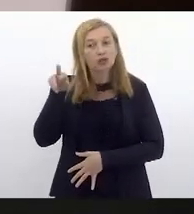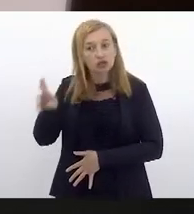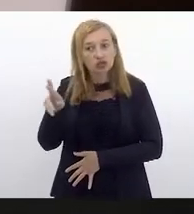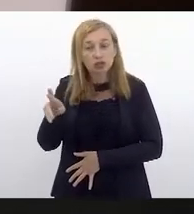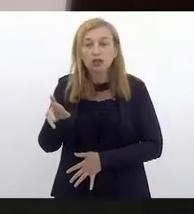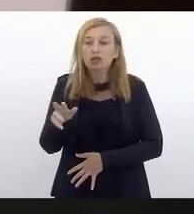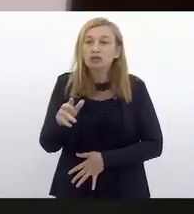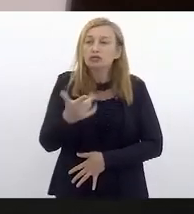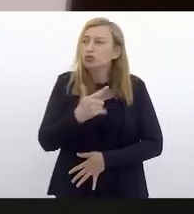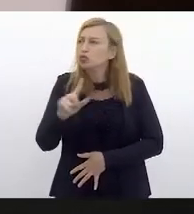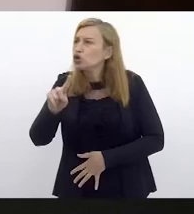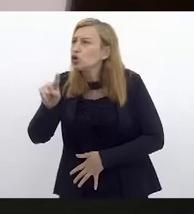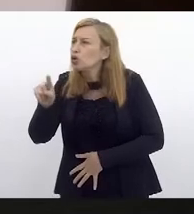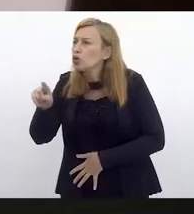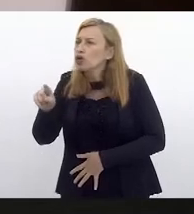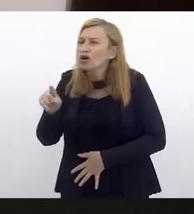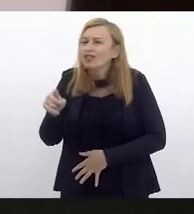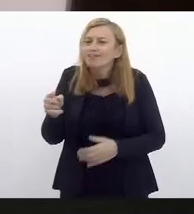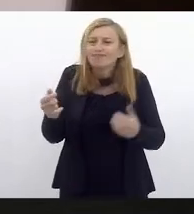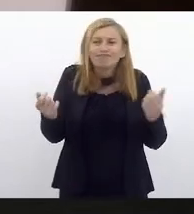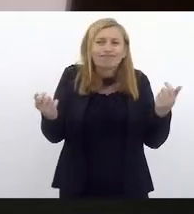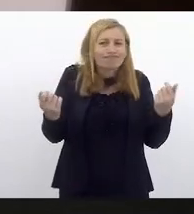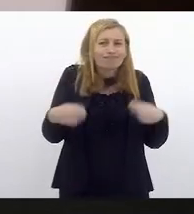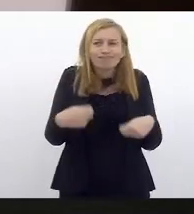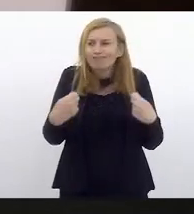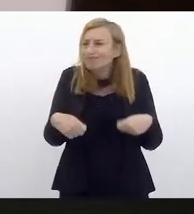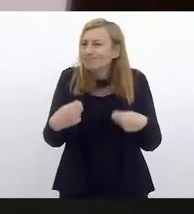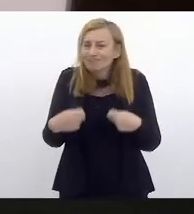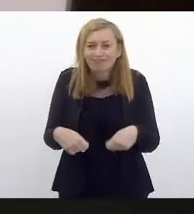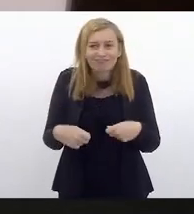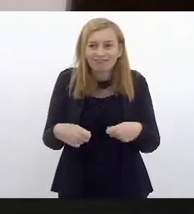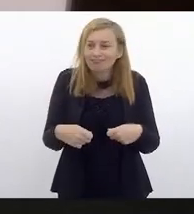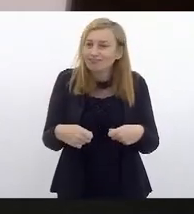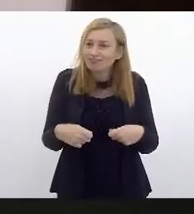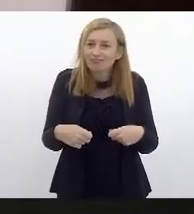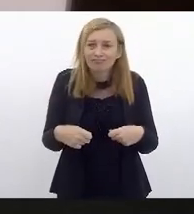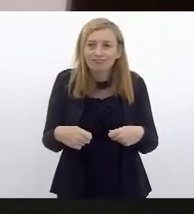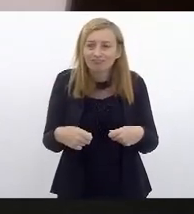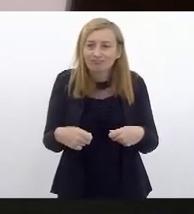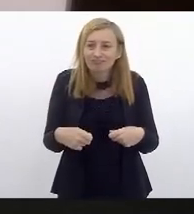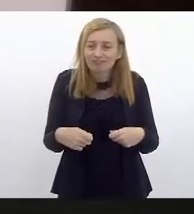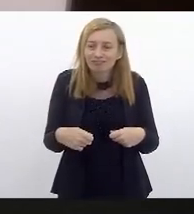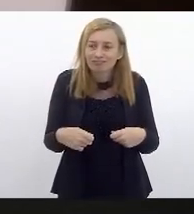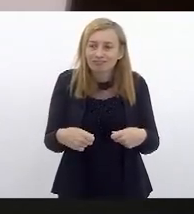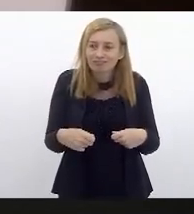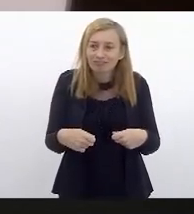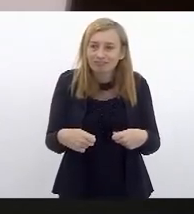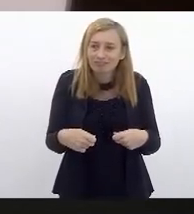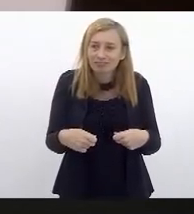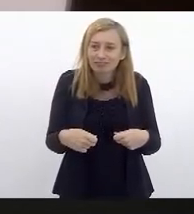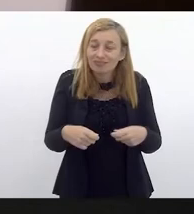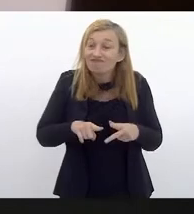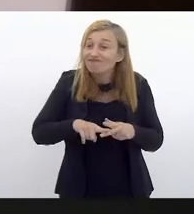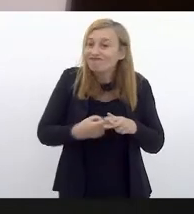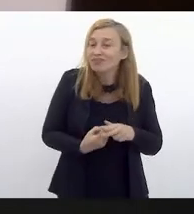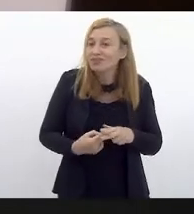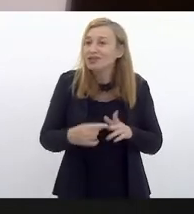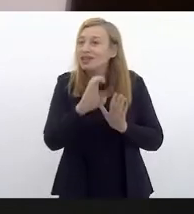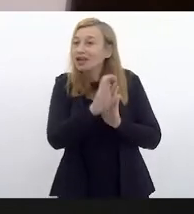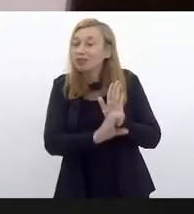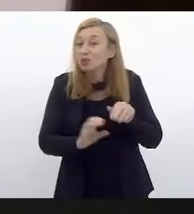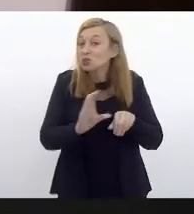não há nenhuma necessidade de se propor alteração na emenda